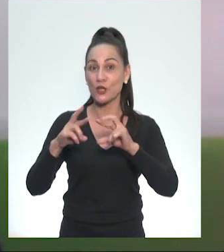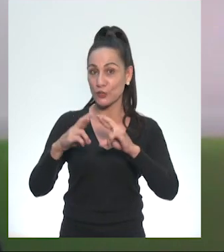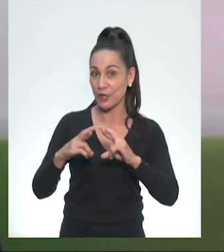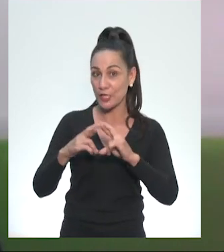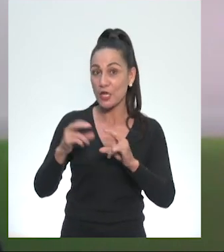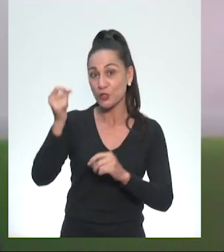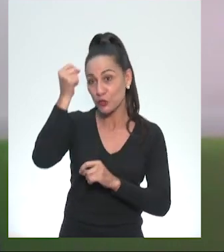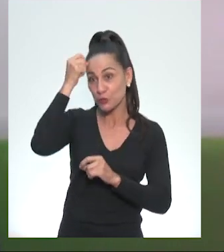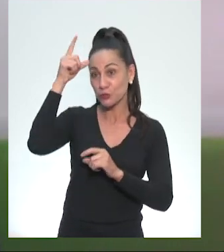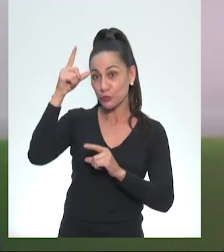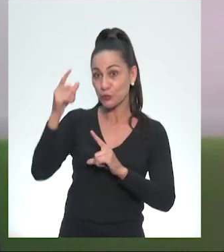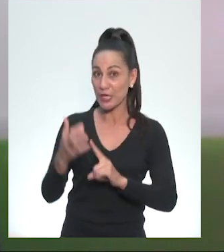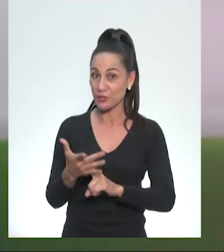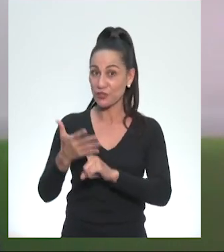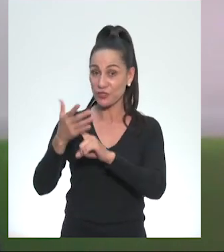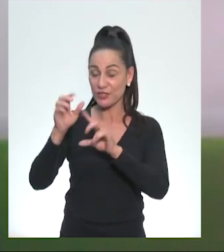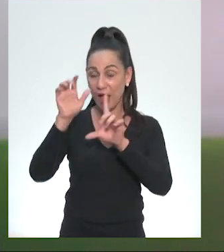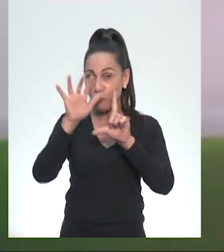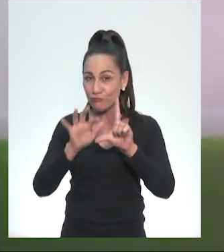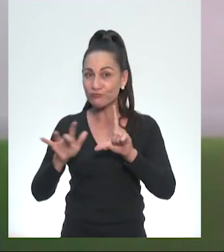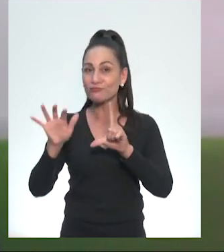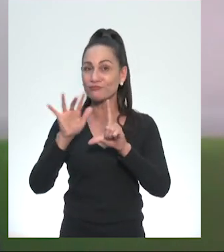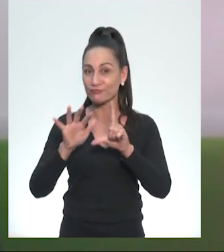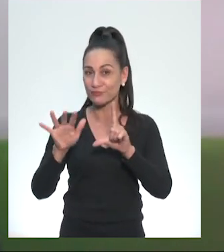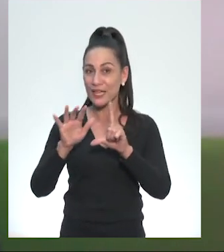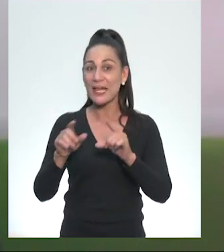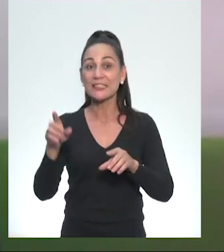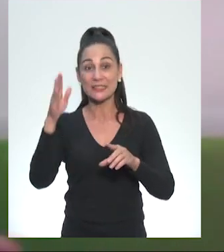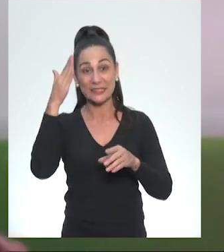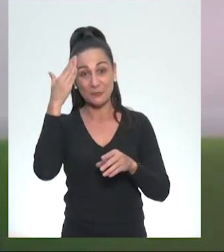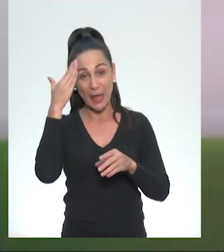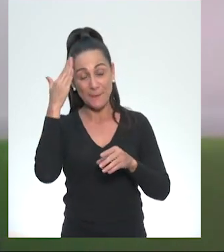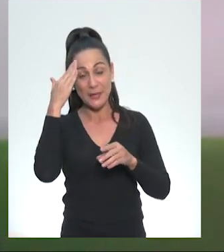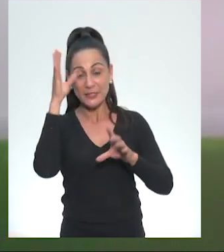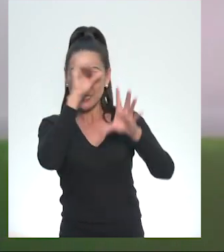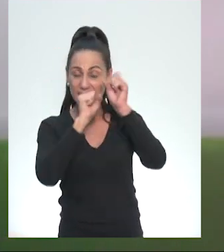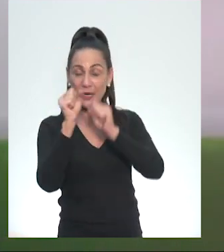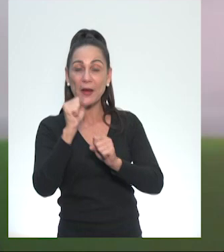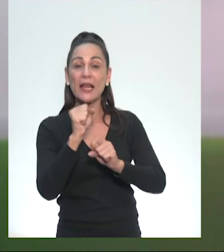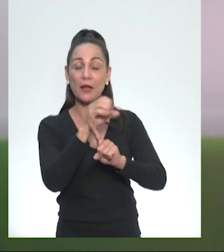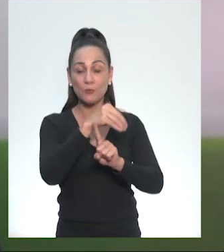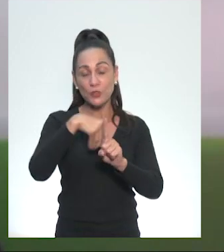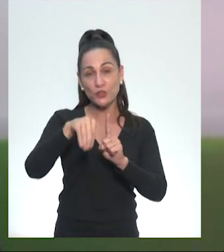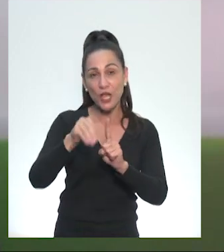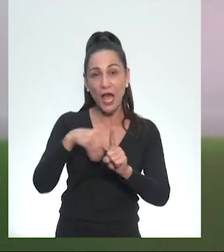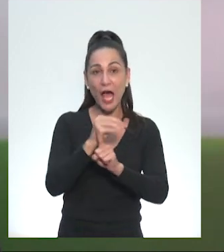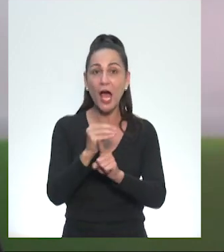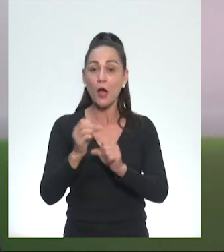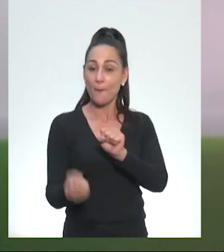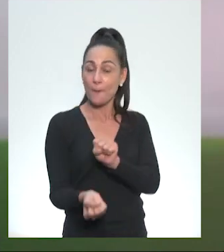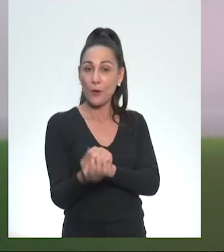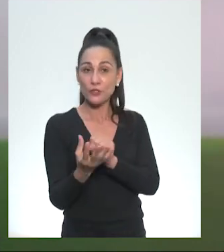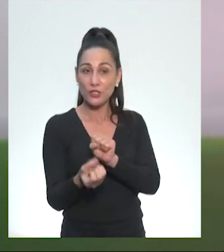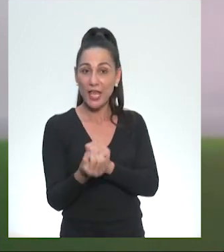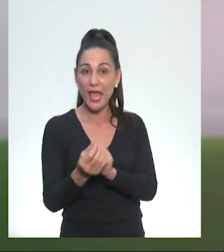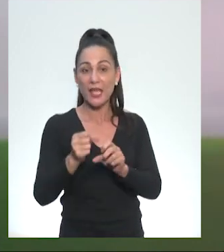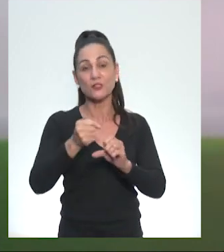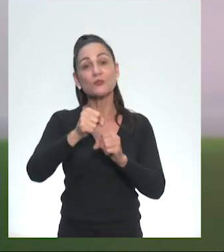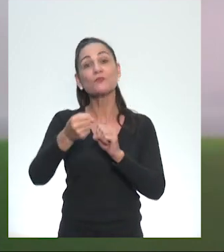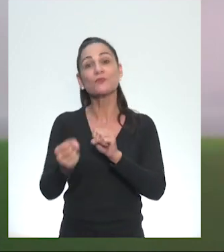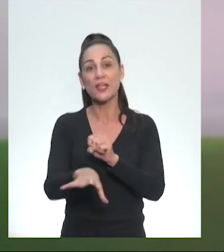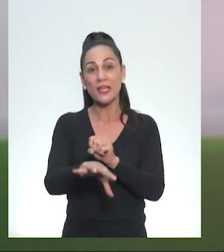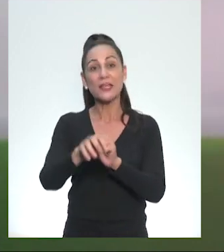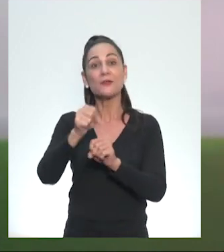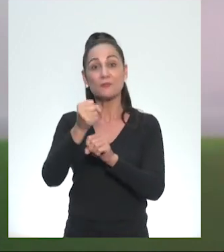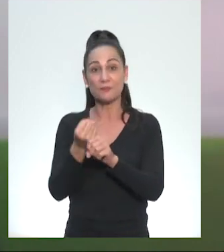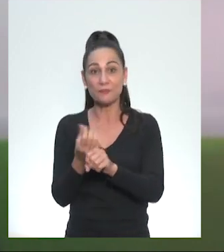cultura digital, onde você vai aprender a trabalhar com educação midiática, como ser youtuber, criar seu podcast, tudo para essas redes sociais.